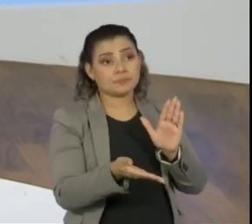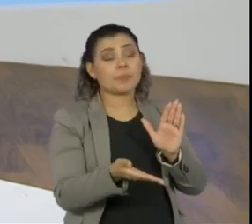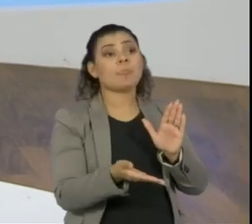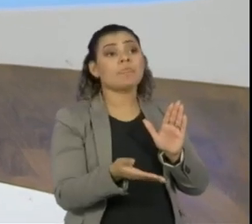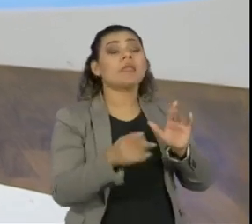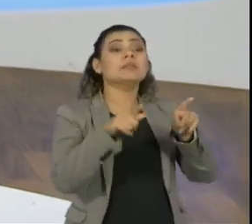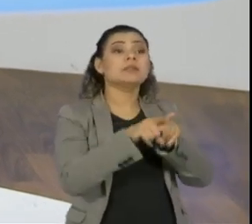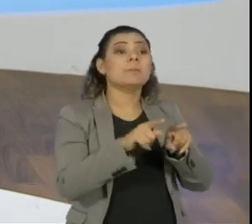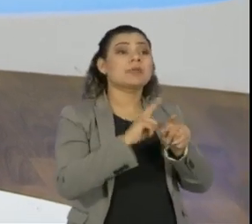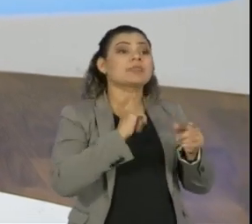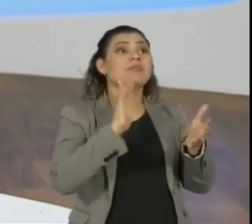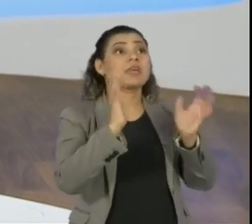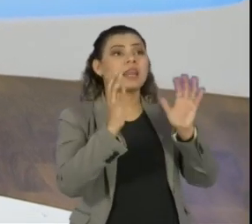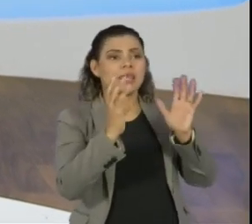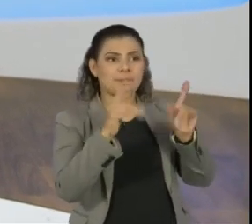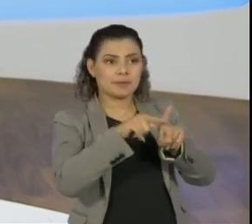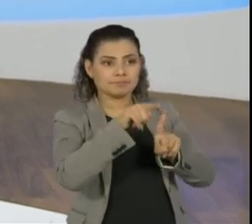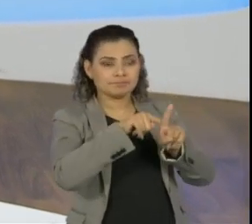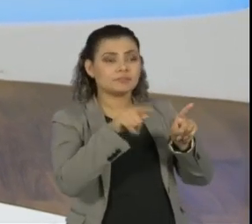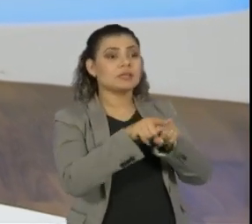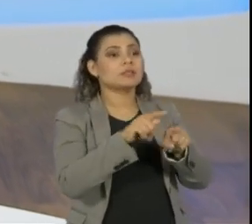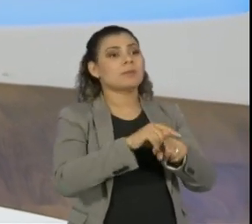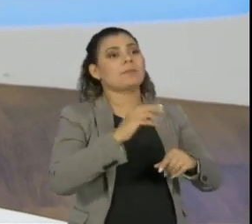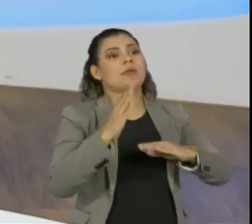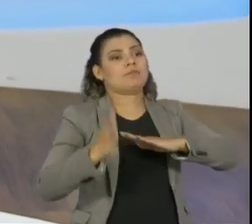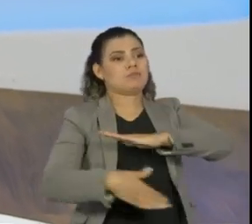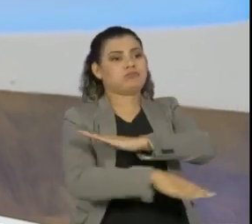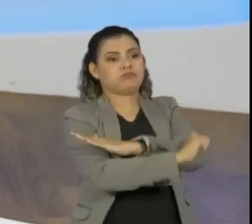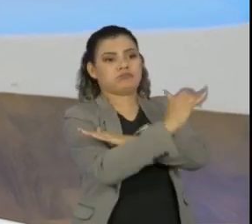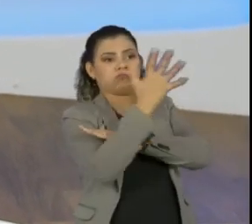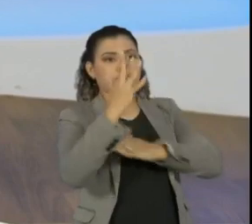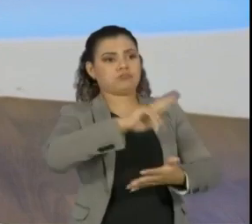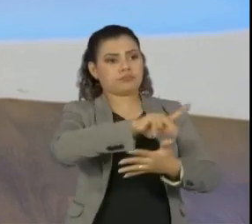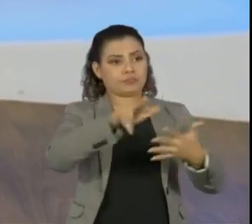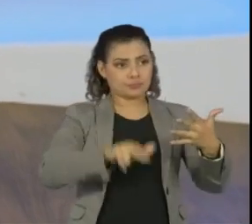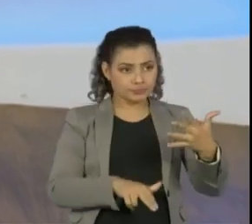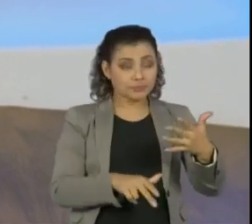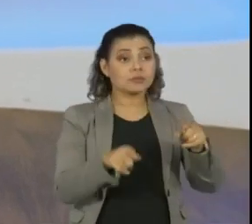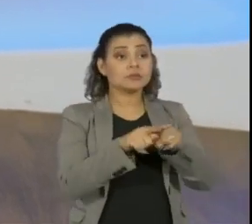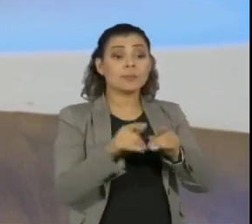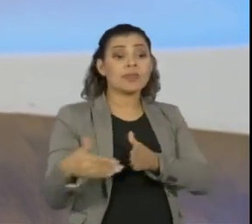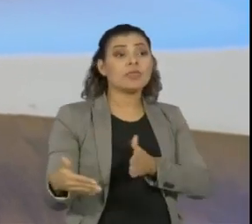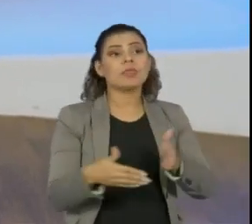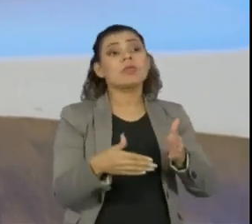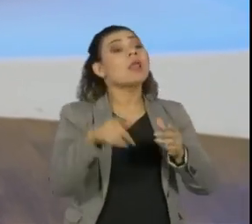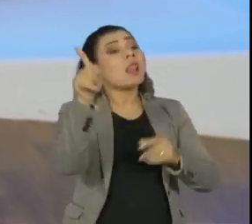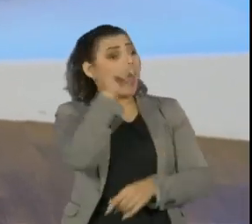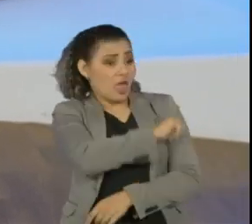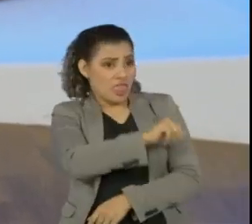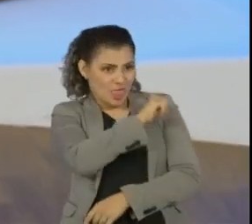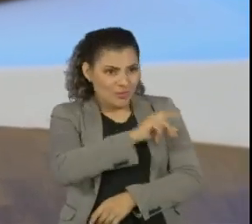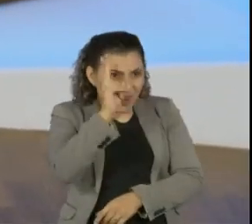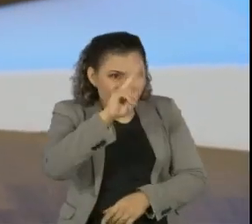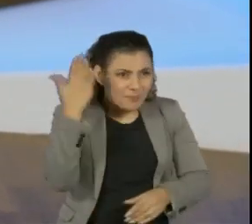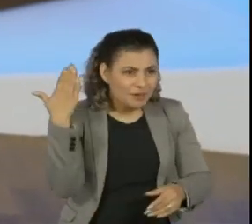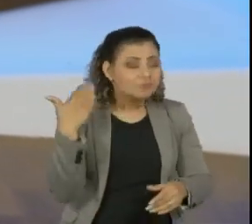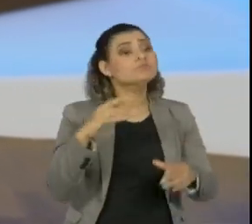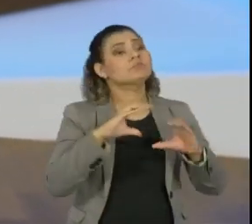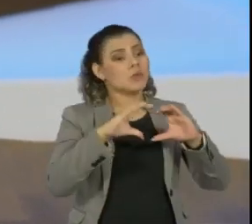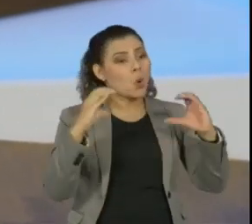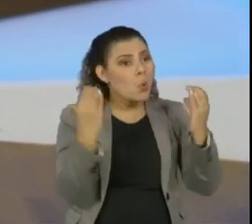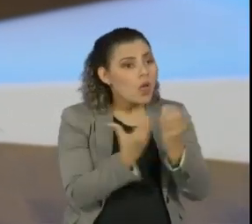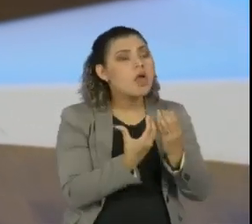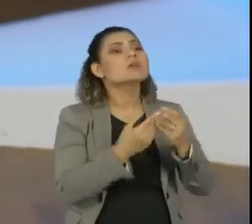elas a convenção de clima ea convenção de biodiversidade ea declaração do rio declaração do rio disse que o